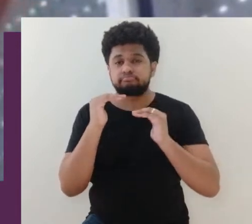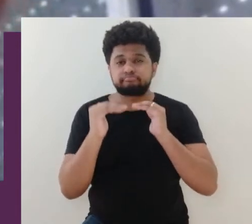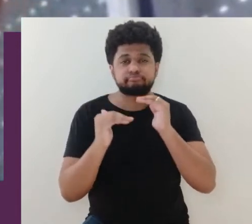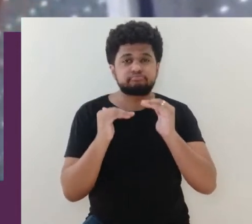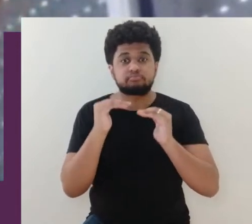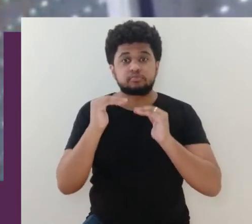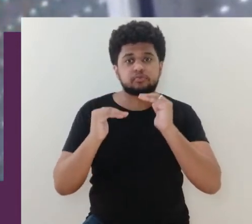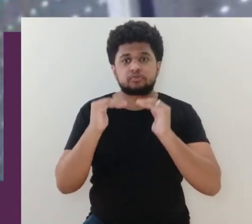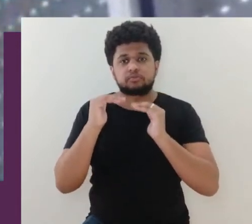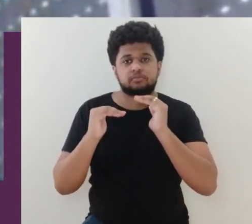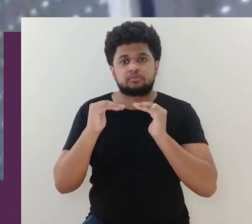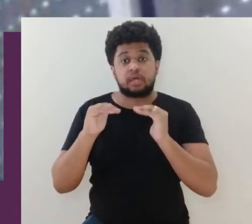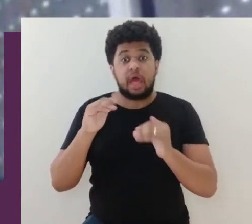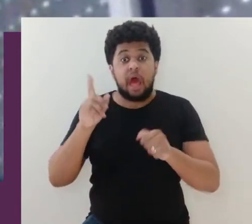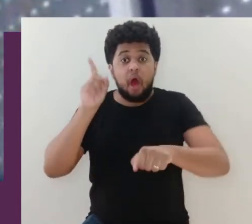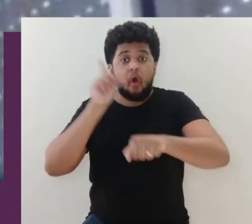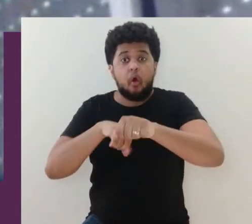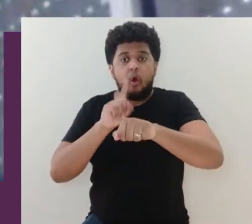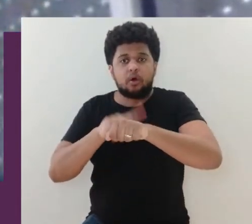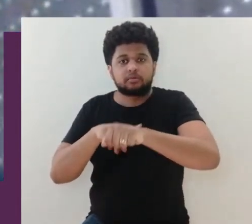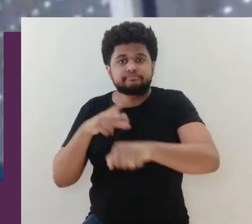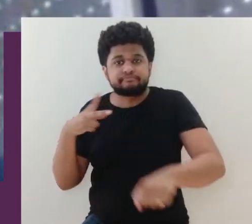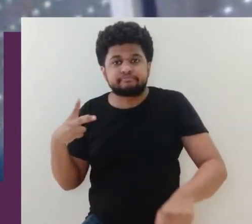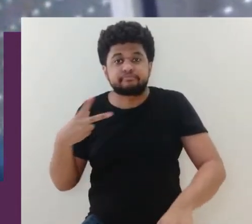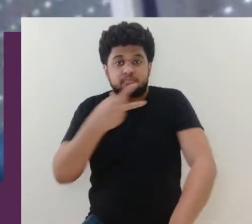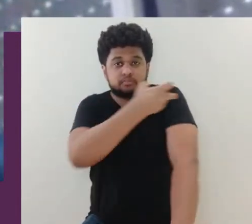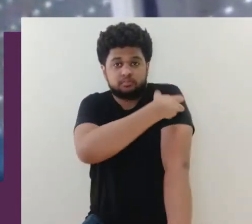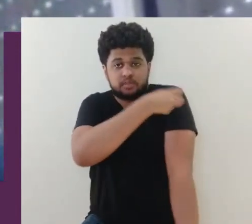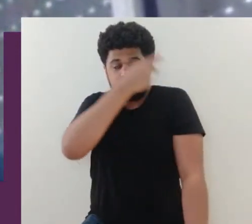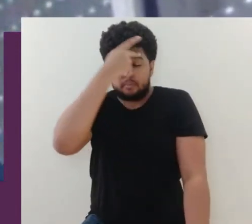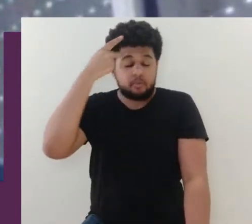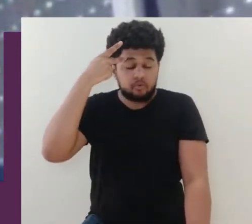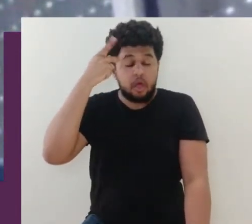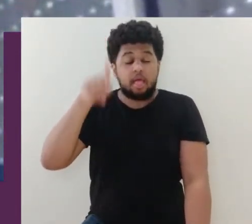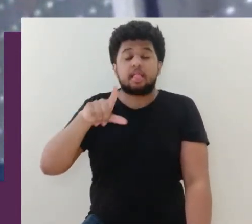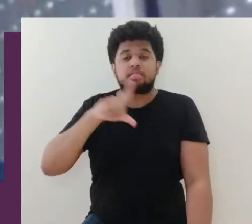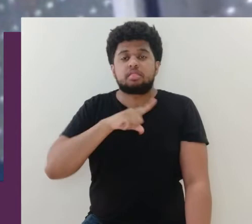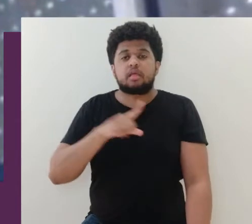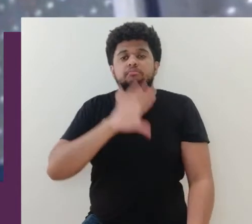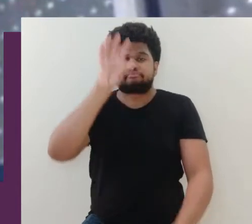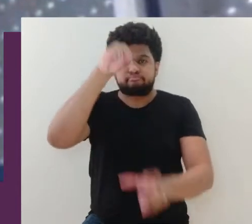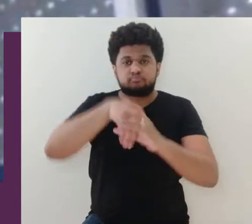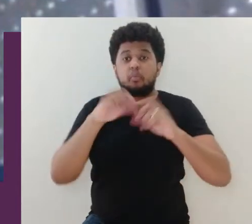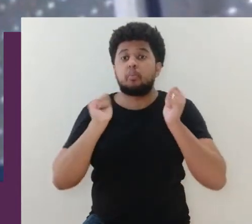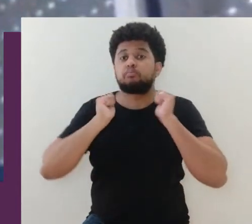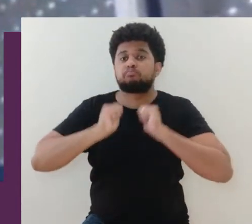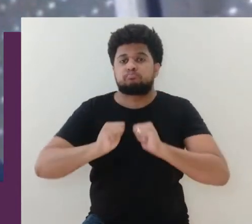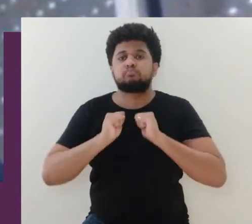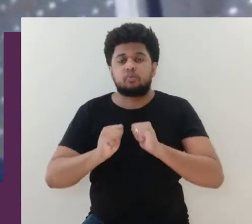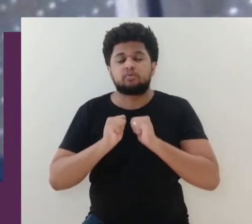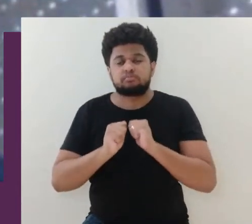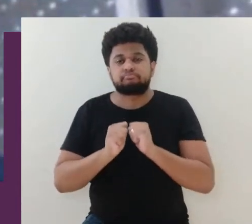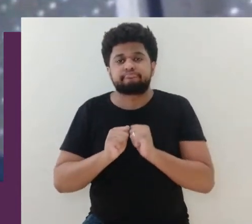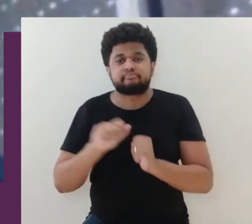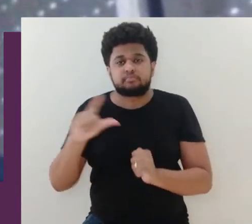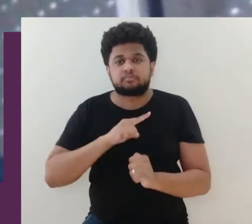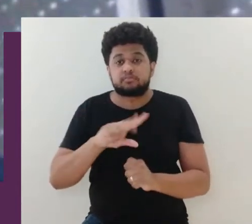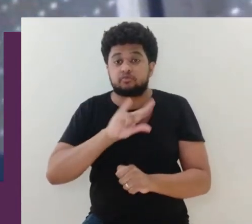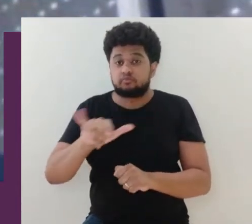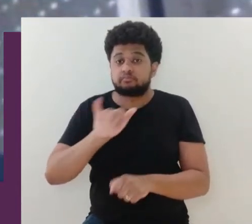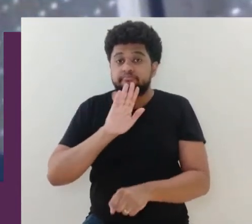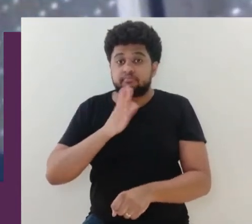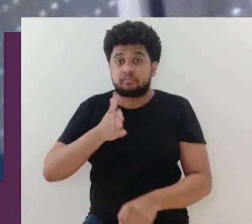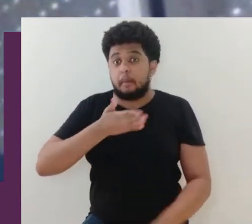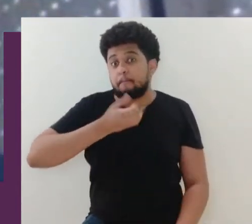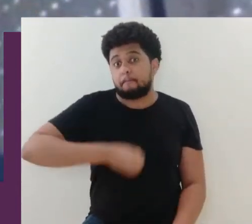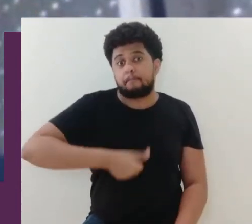dessas vacinas, para que ela chegue, a hora que ela for aplicada em alguém, ela esteja dentro das condições que vai